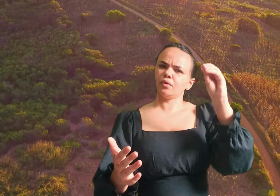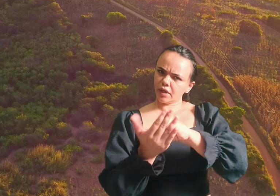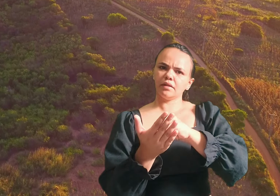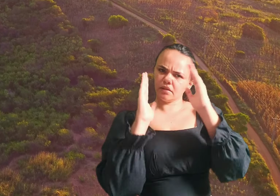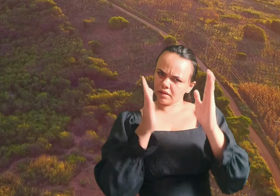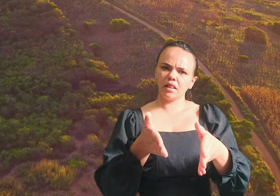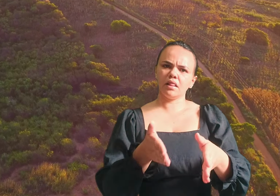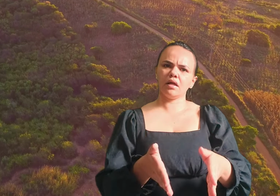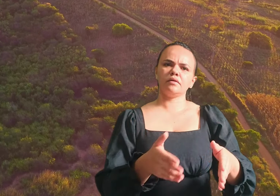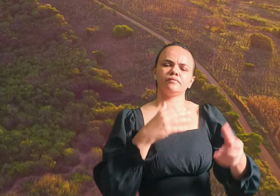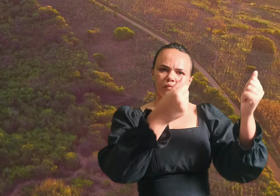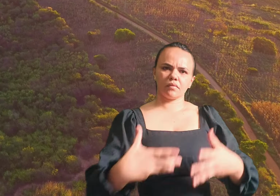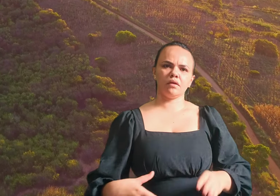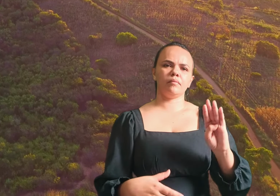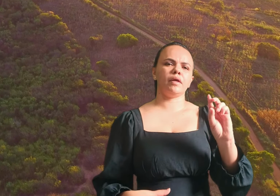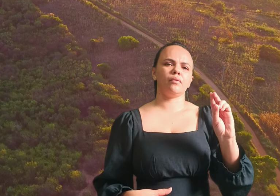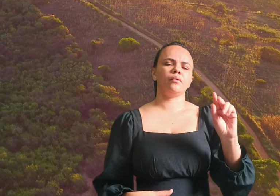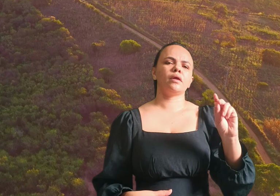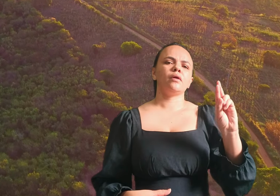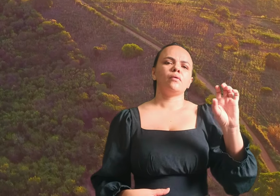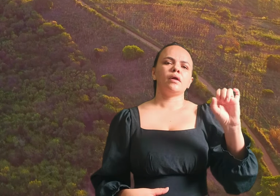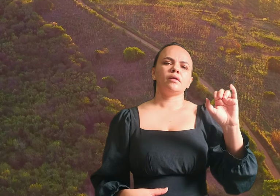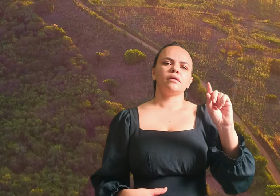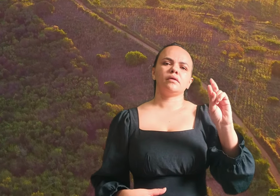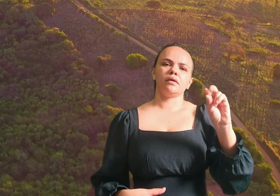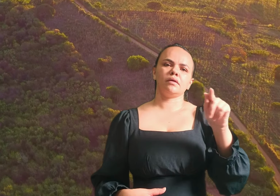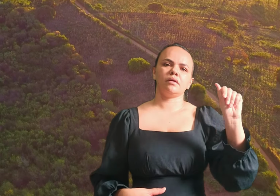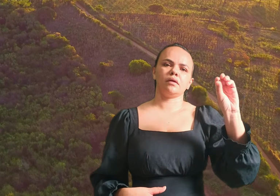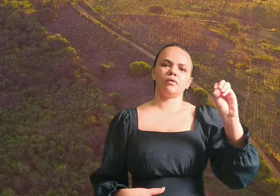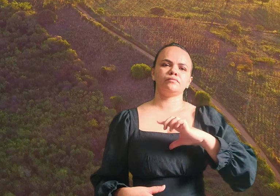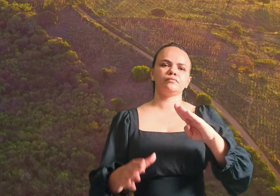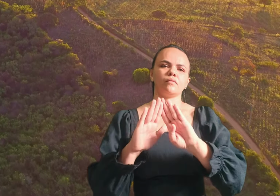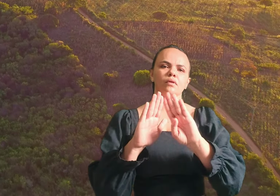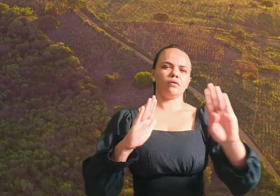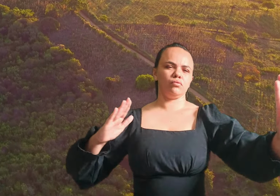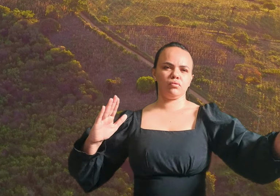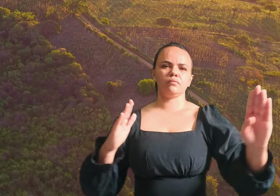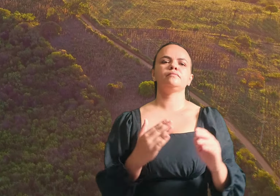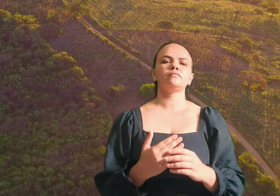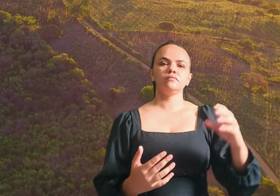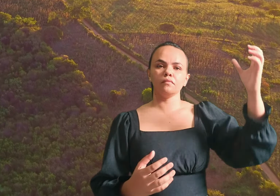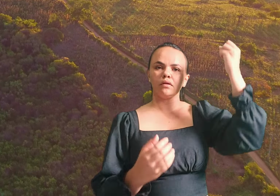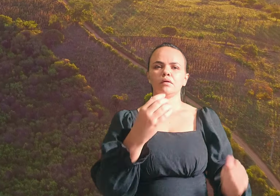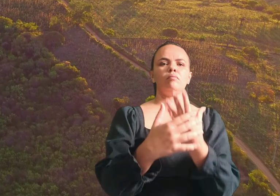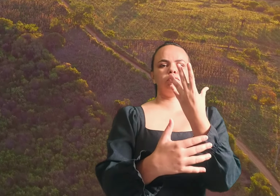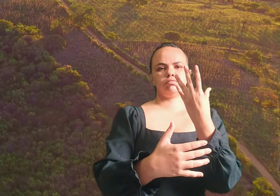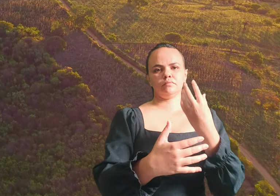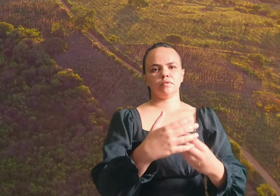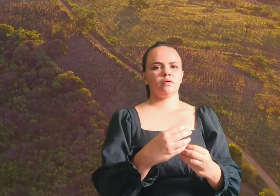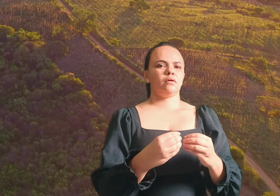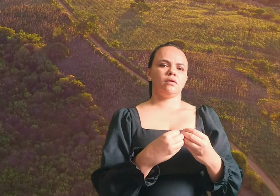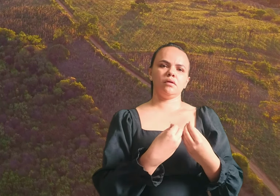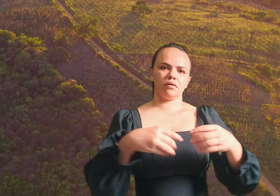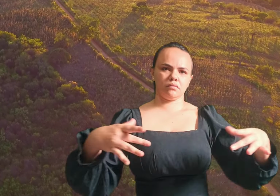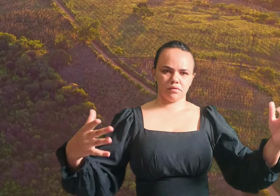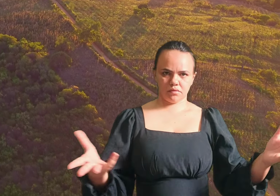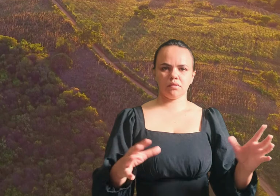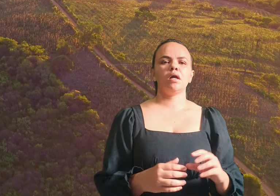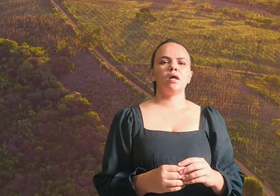com buqueirão cercas Inclusive fala de cercas construídas por Luiz Gomes que na época chamar de Caiçara